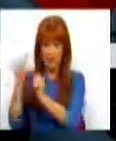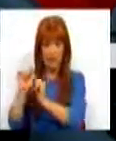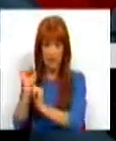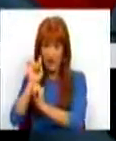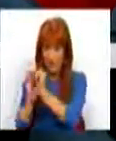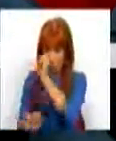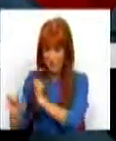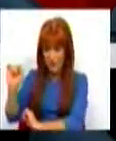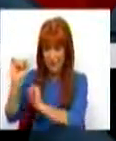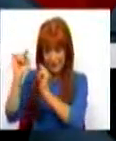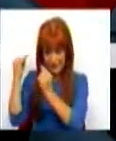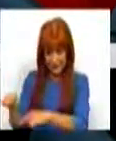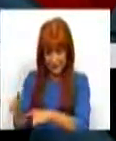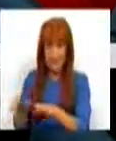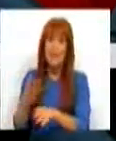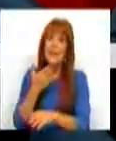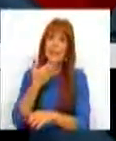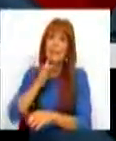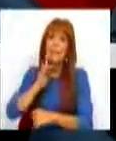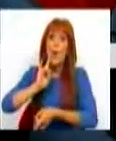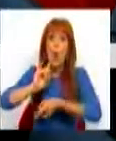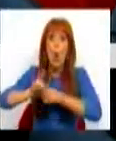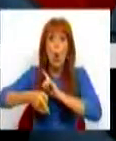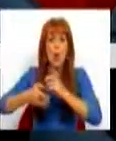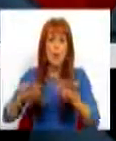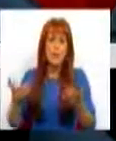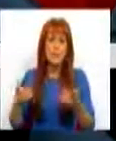já conversamos sobre isso